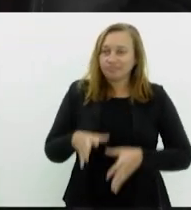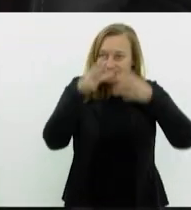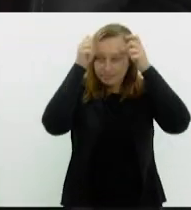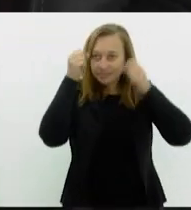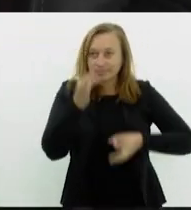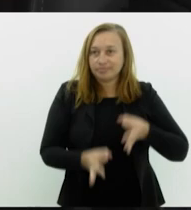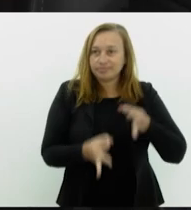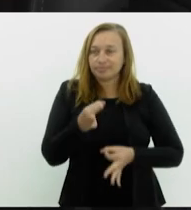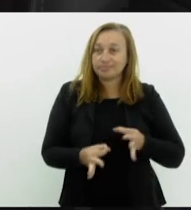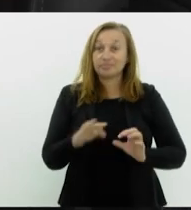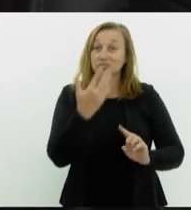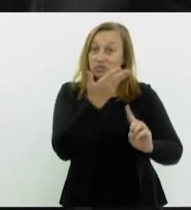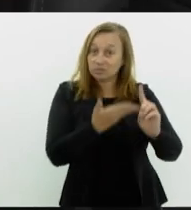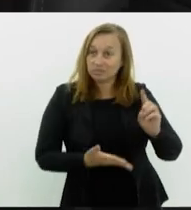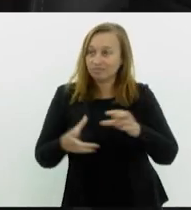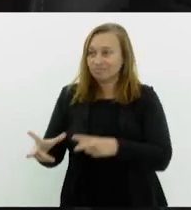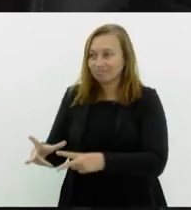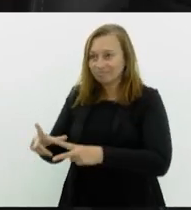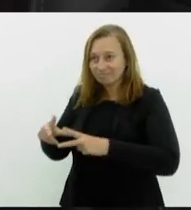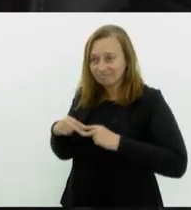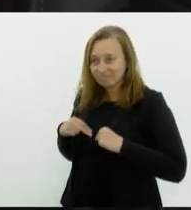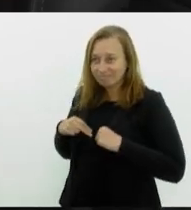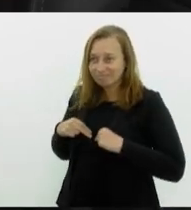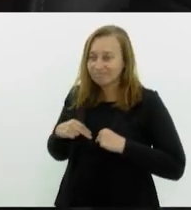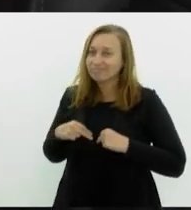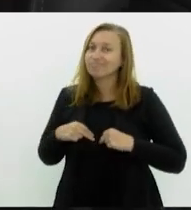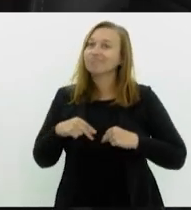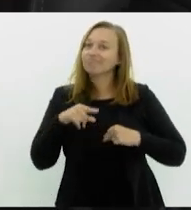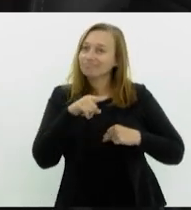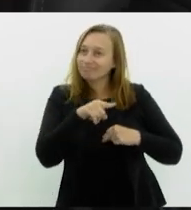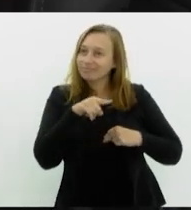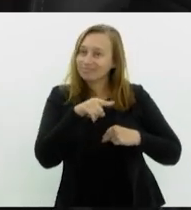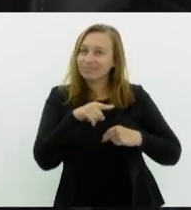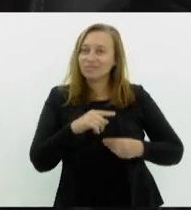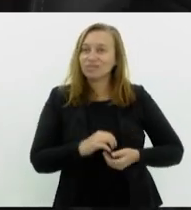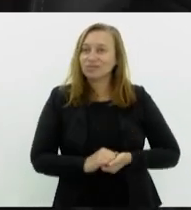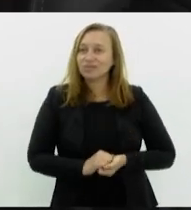homenagem é merecida, que você fez por